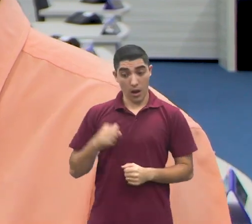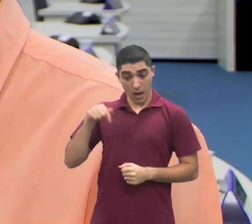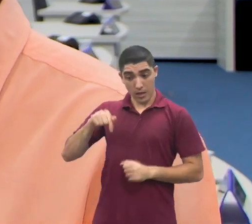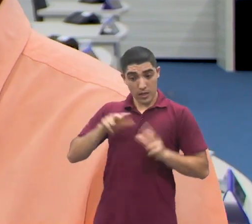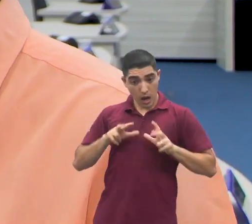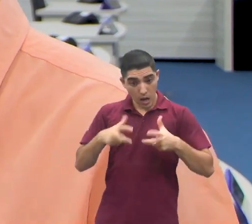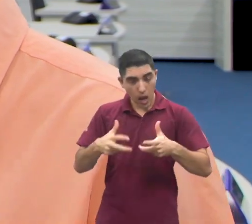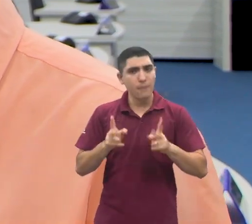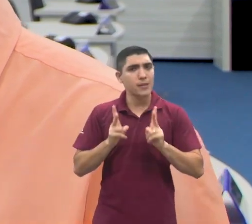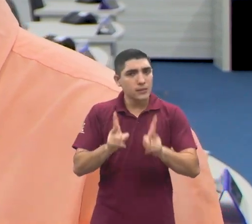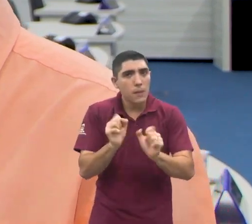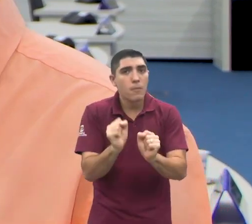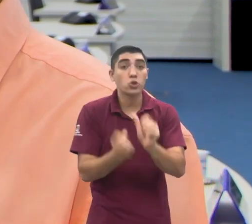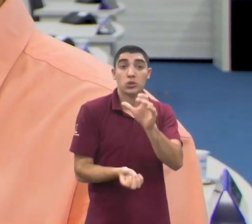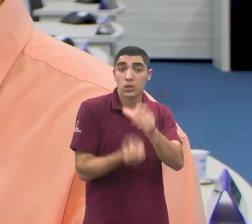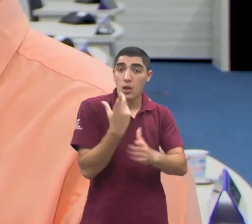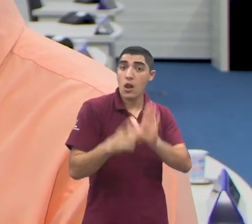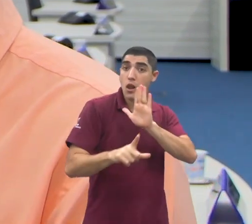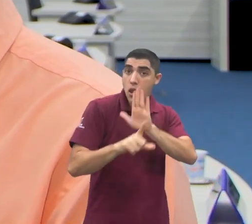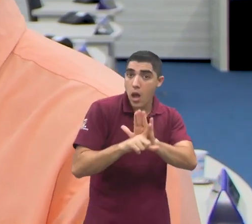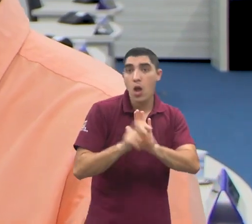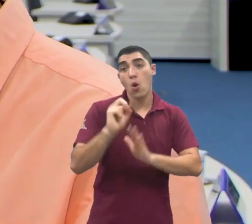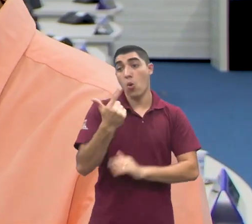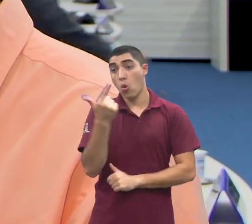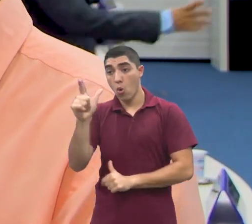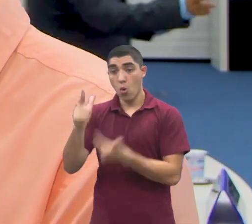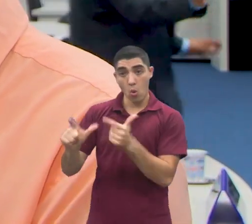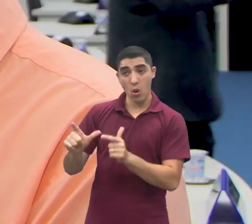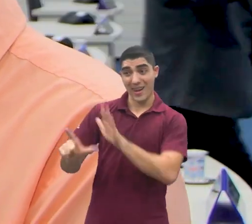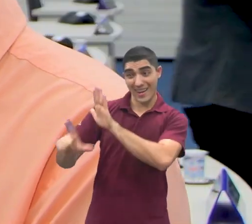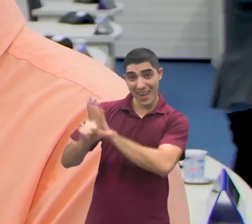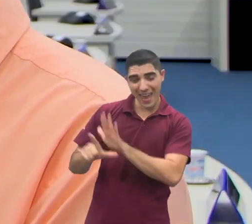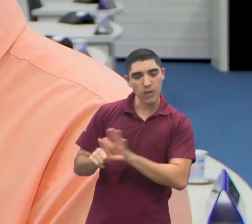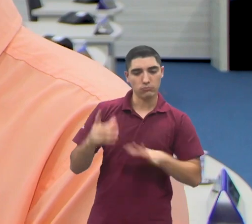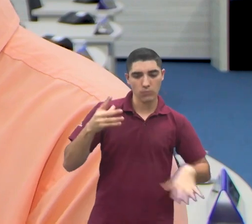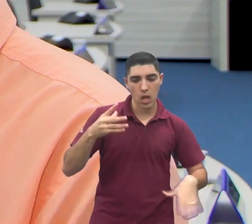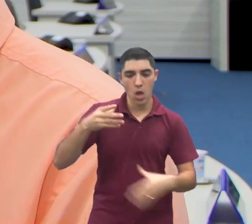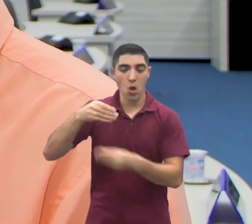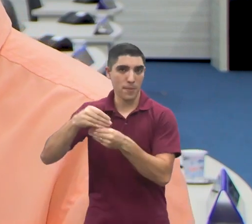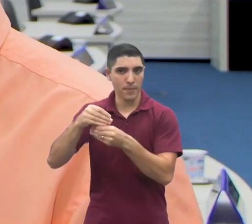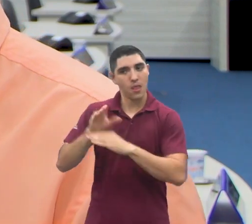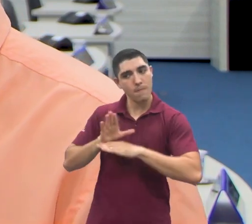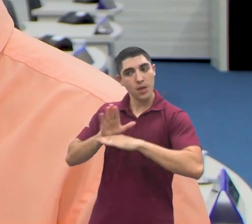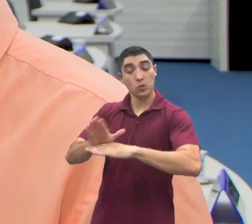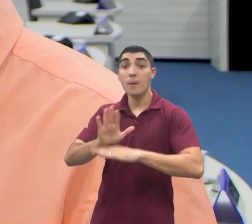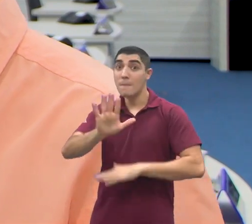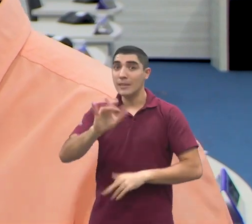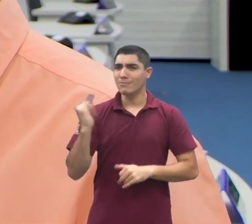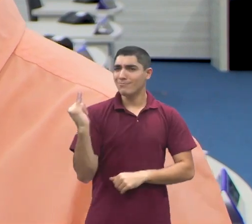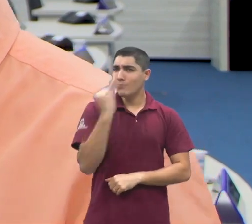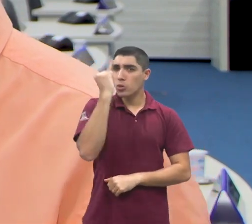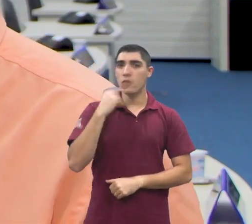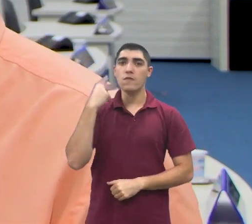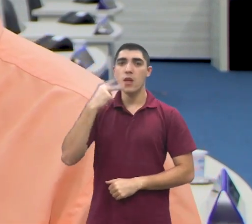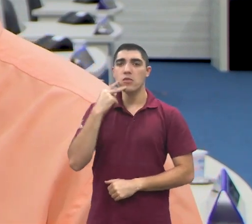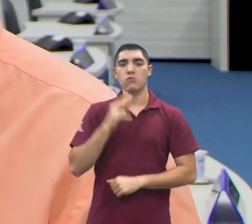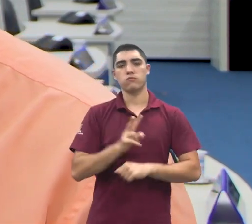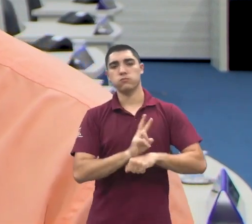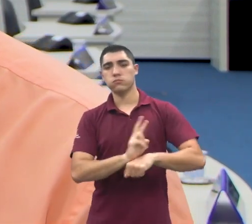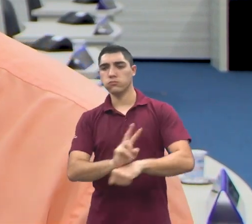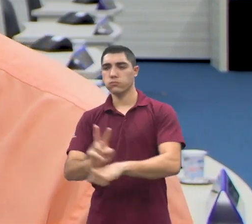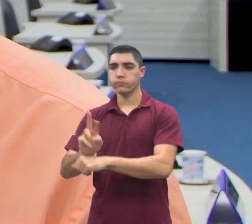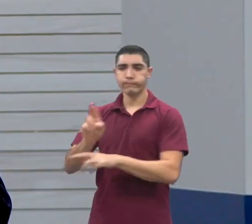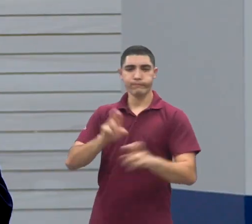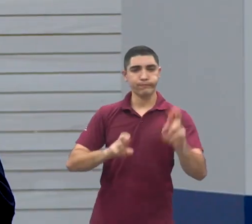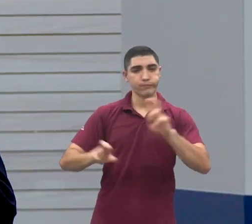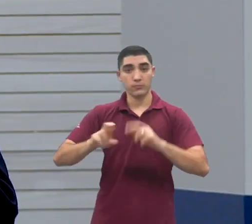no sentido de legislações, complementar legislações. Agora, a fiscalização ela é o grande papel que o Legislativo